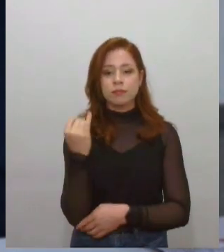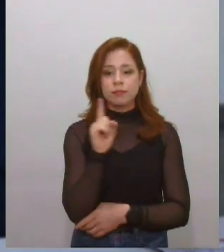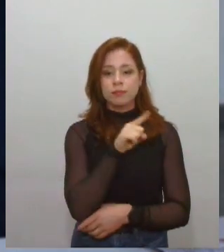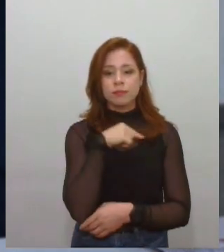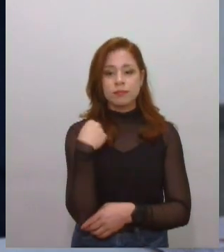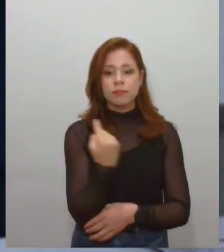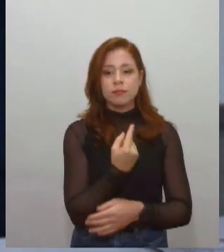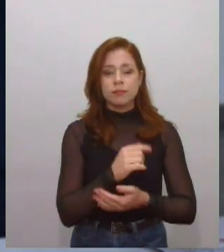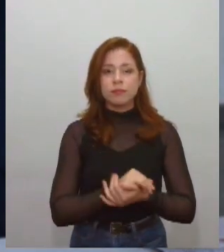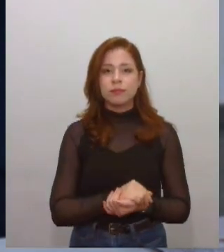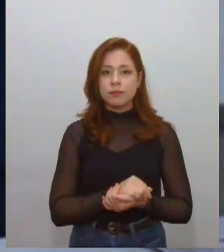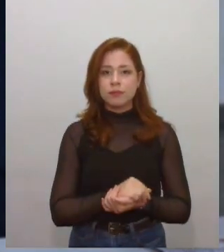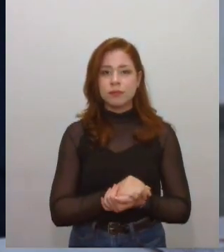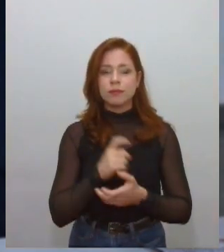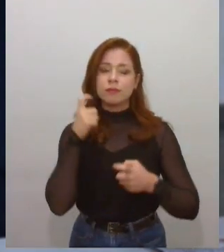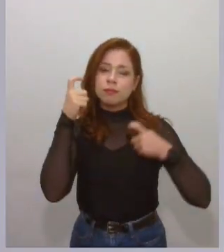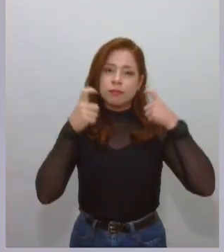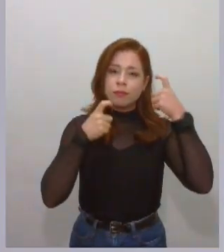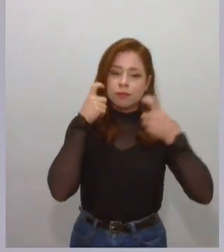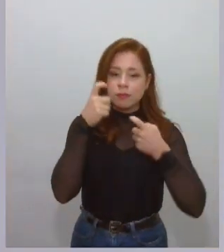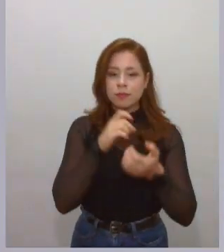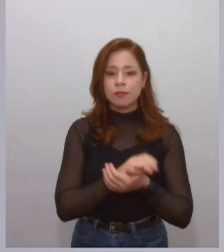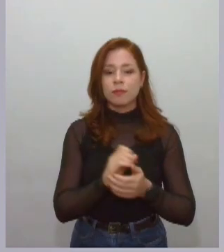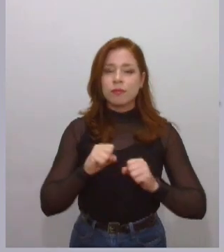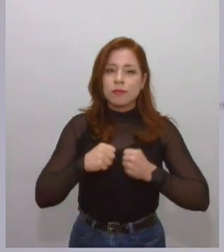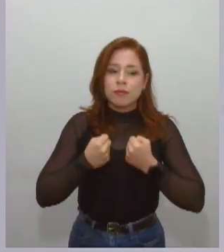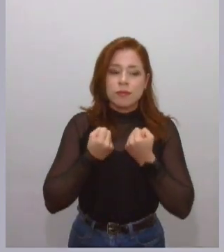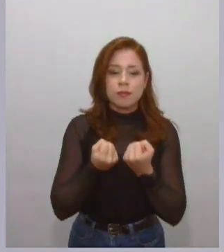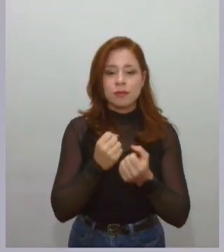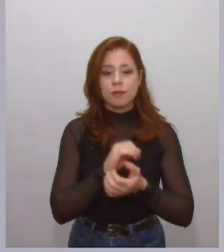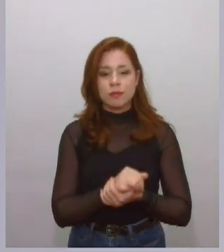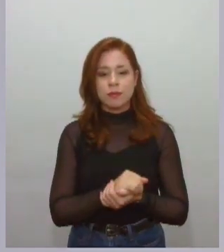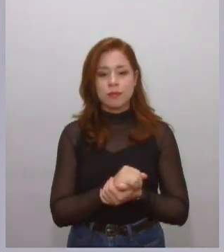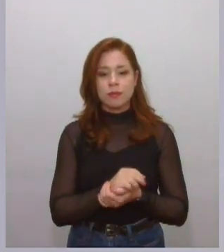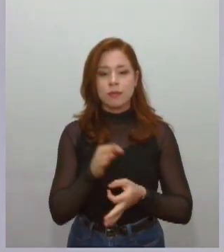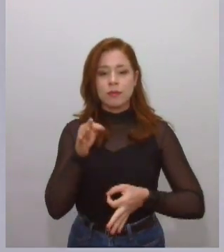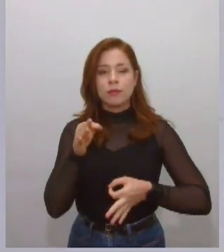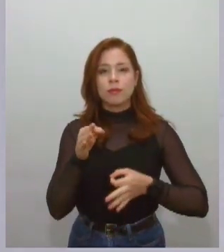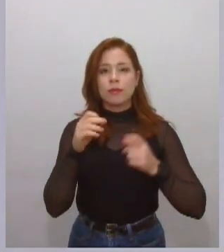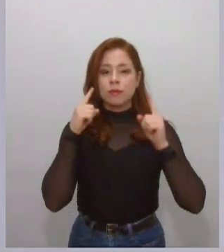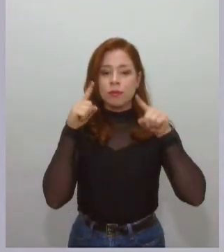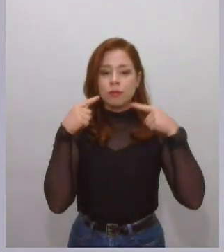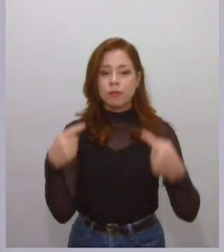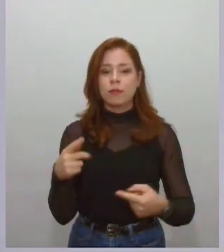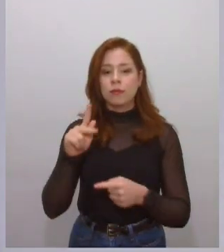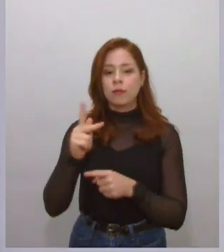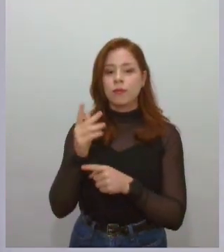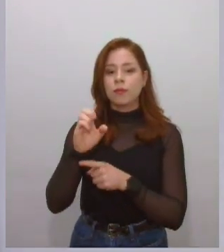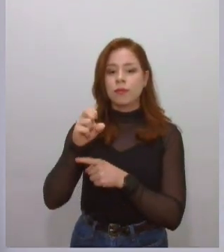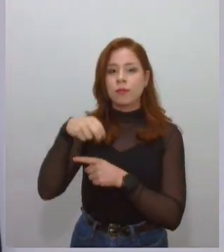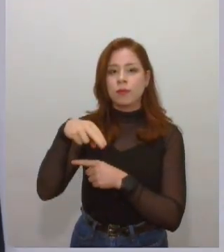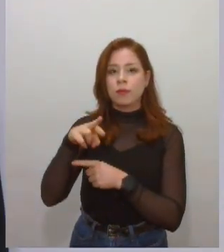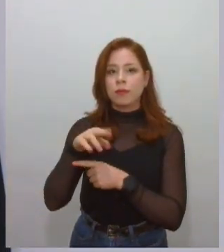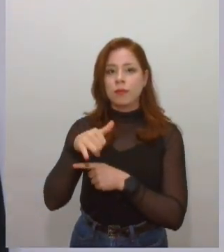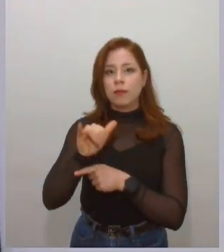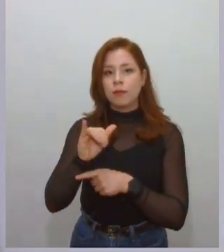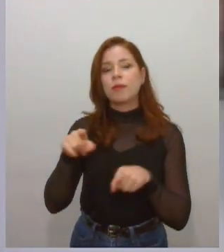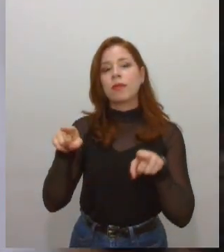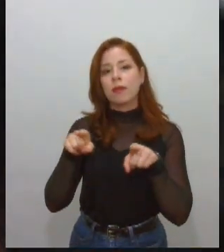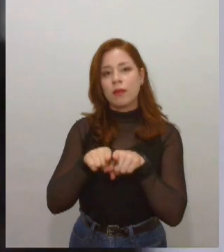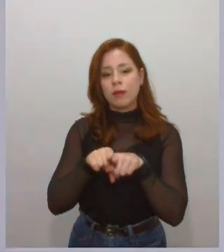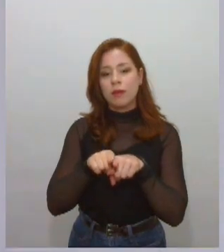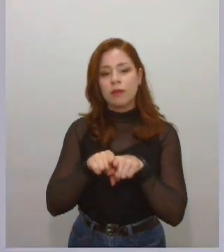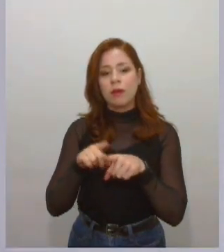essa preocupação e esse esforço, né? O juiz Henrique Cavalcante, também envolvido na gestão do Programa Nacional